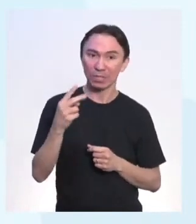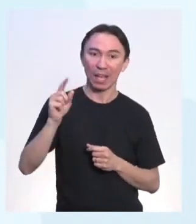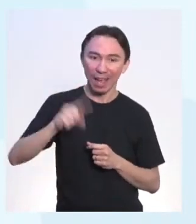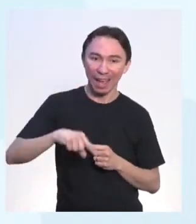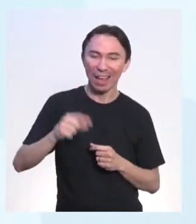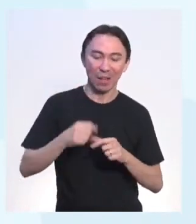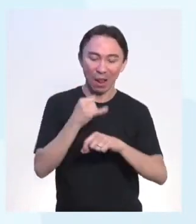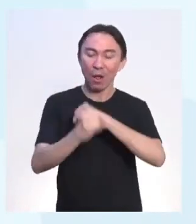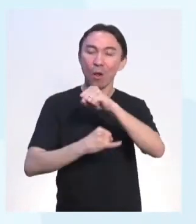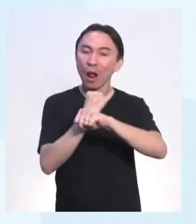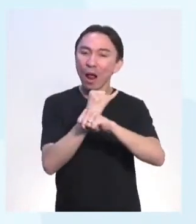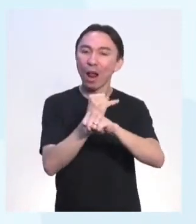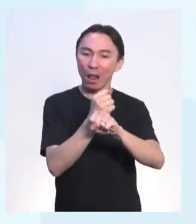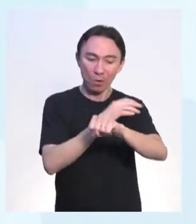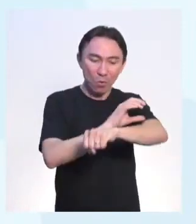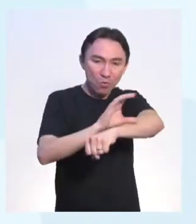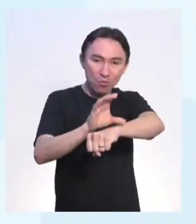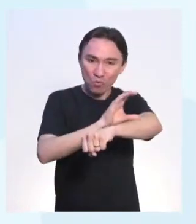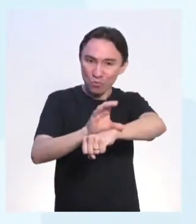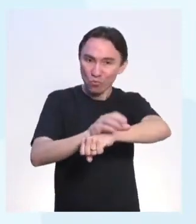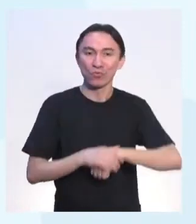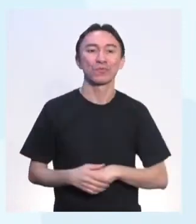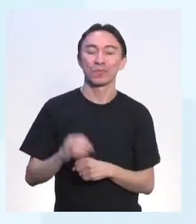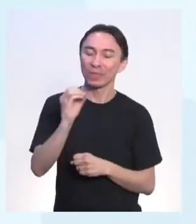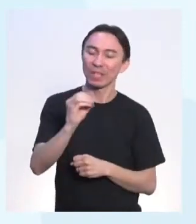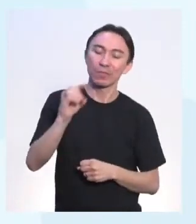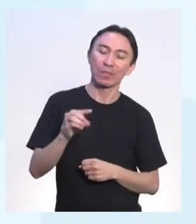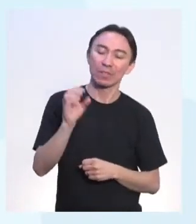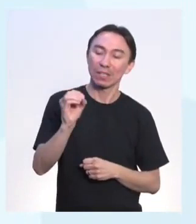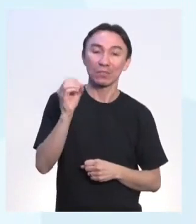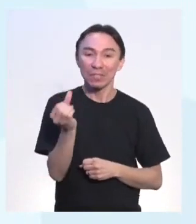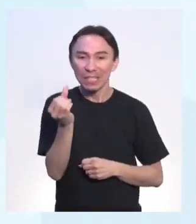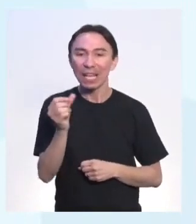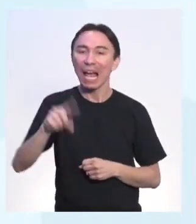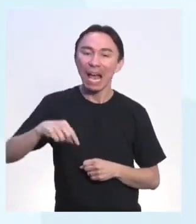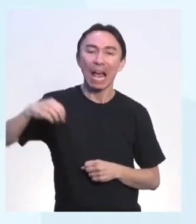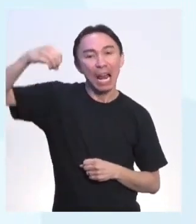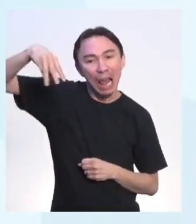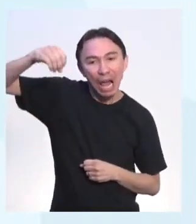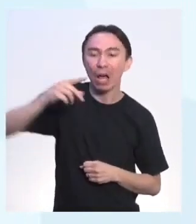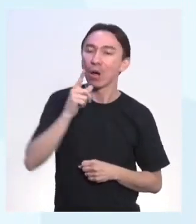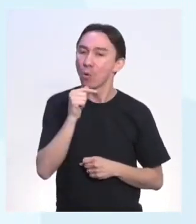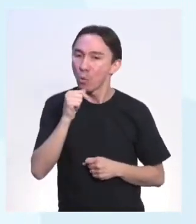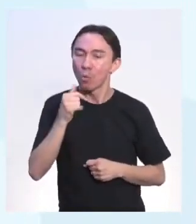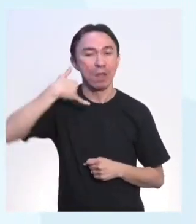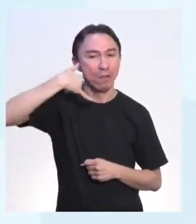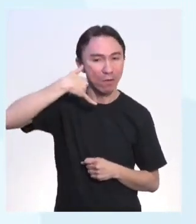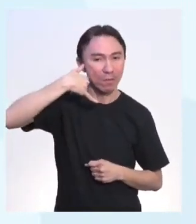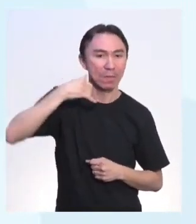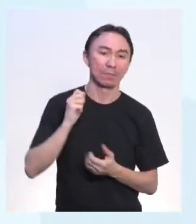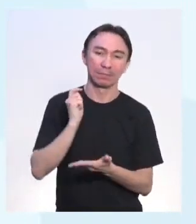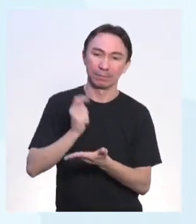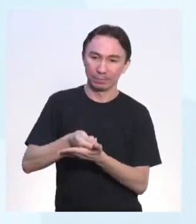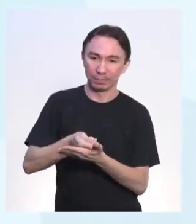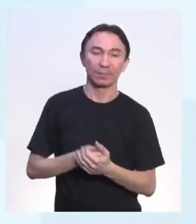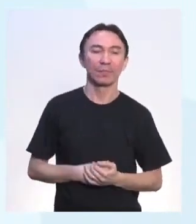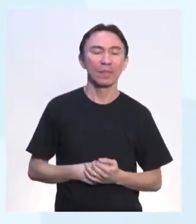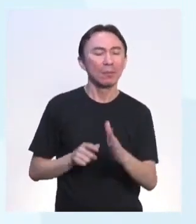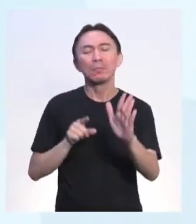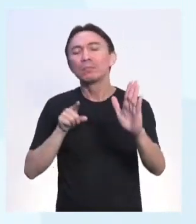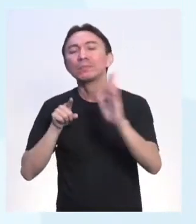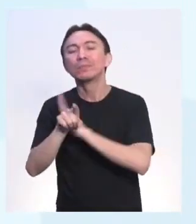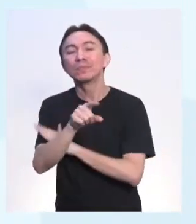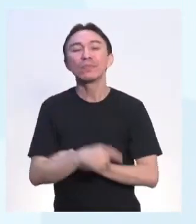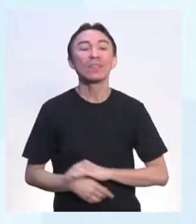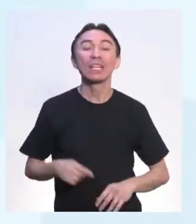0,22 com curso online e 0,06 com água, luz e telefone. Pergunta: com o